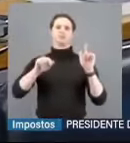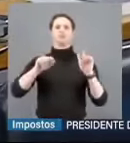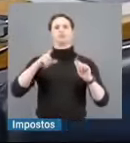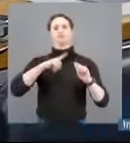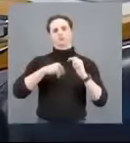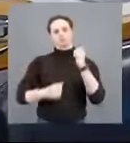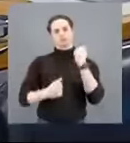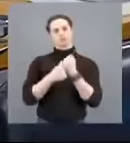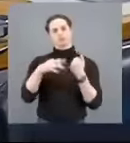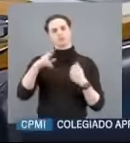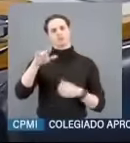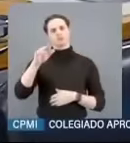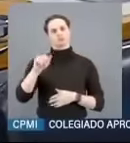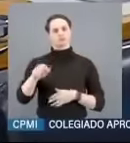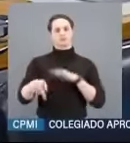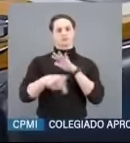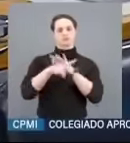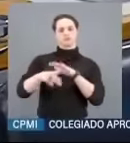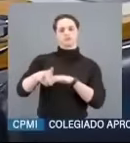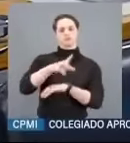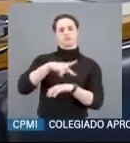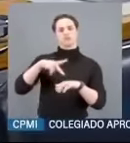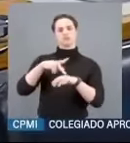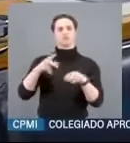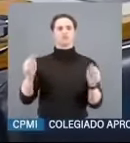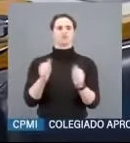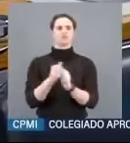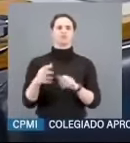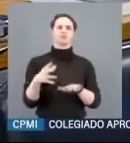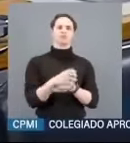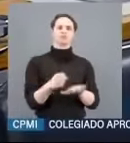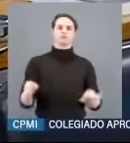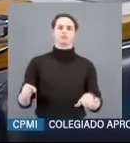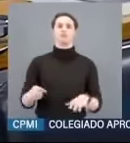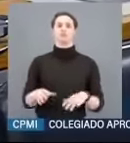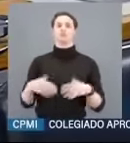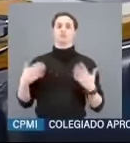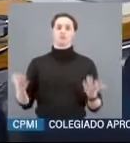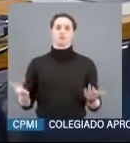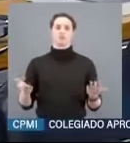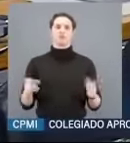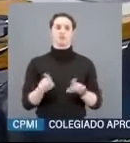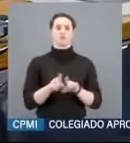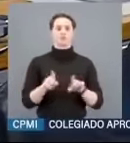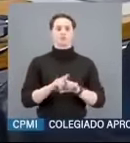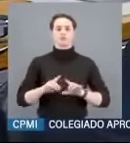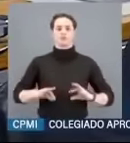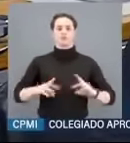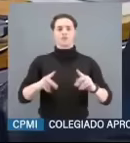fuga para que o golpe fosse dado sem que ele estivesse aqui. Porque todas as ações